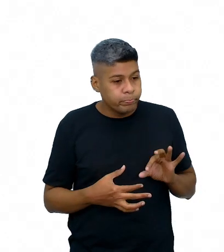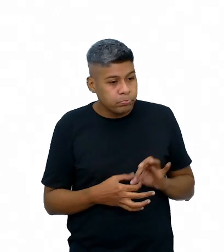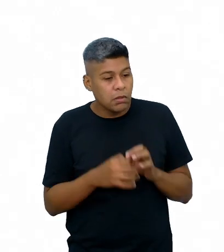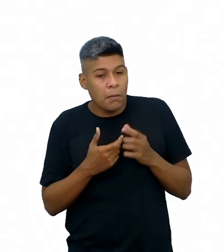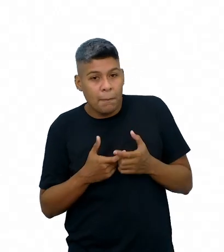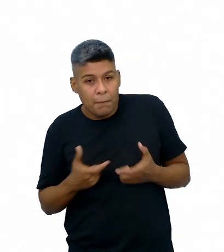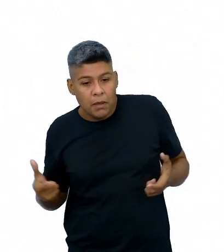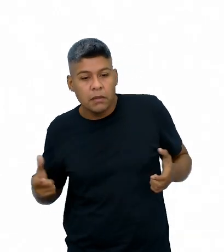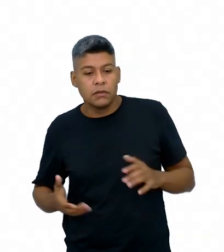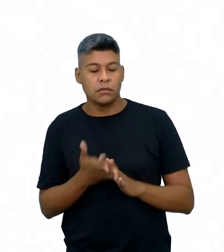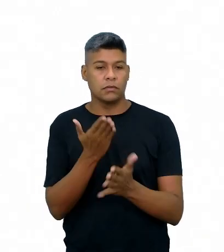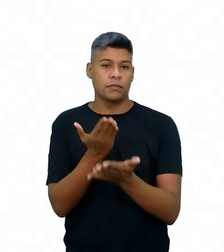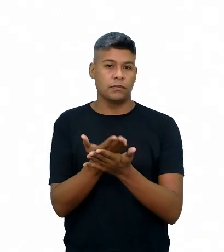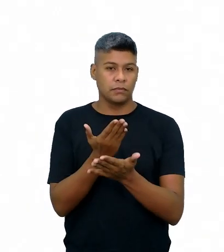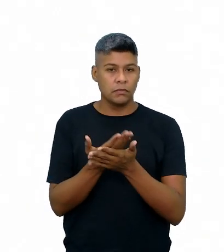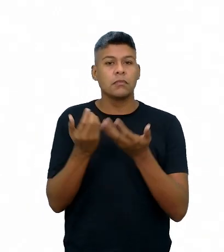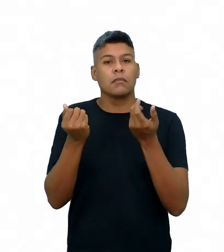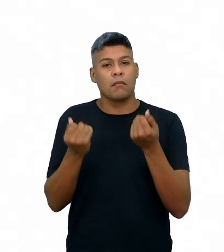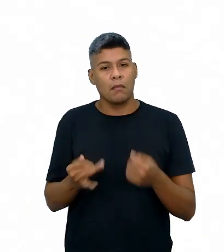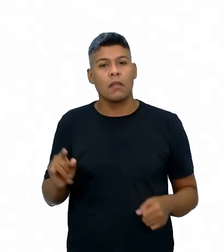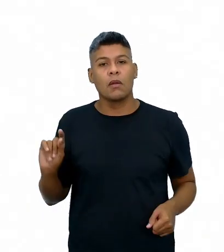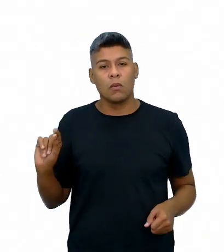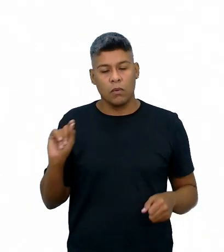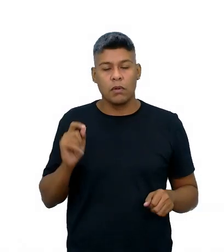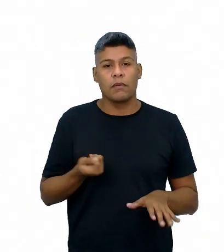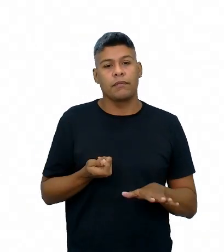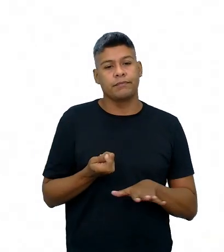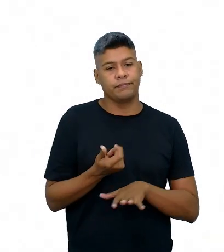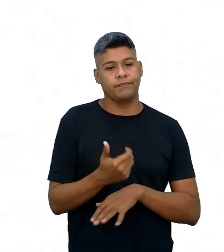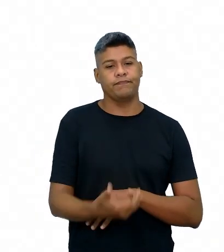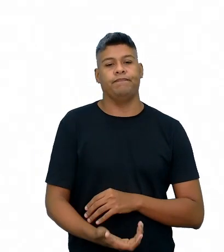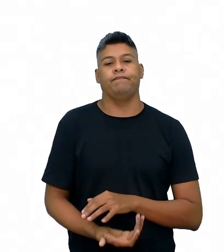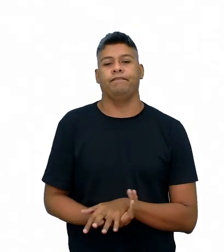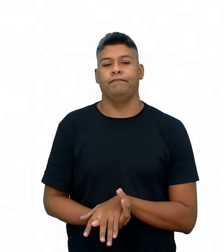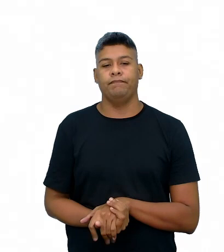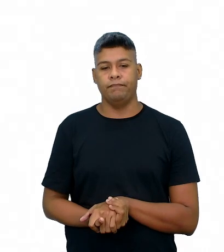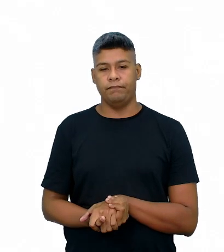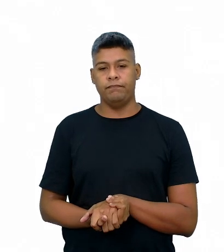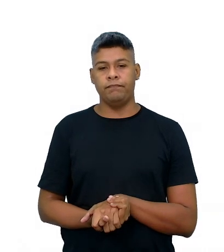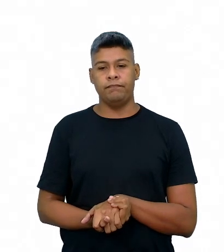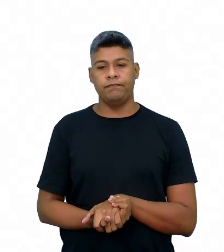de aulas que abordam a questão da fake news.